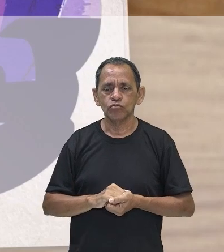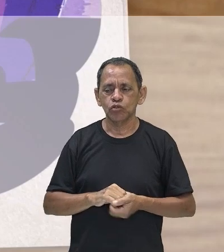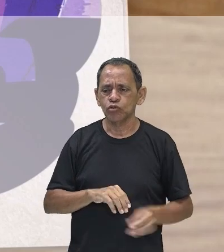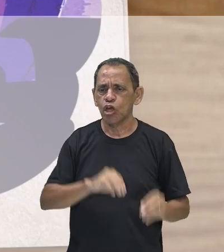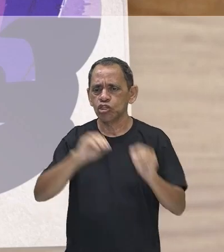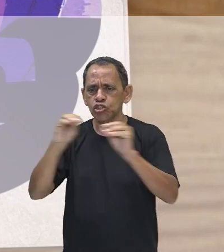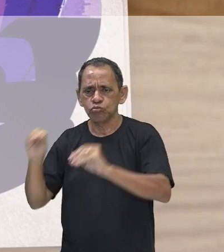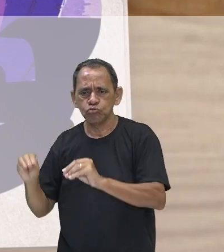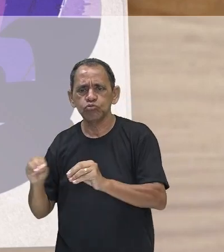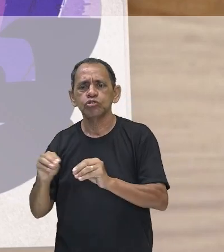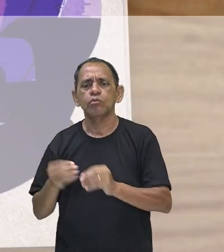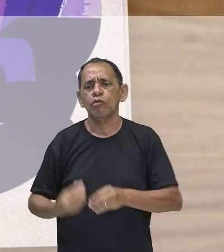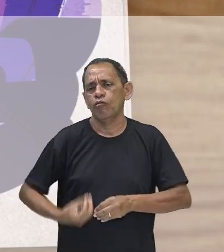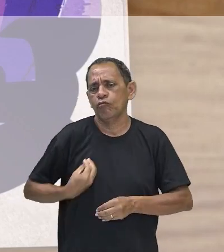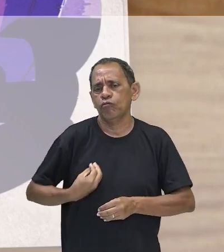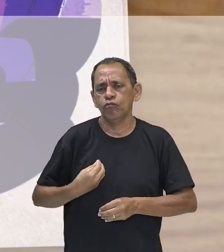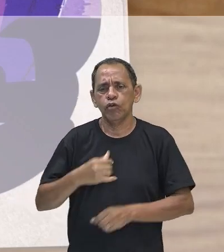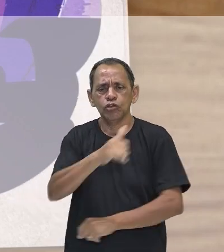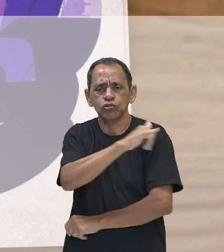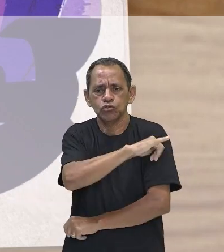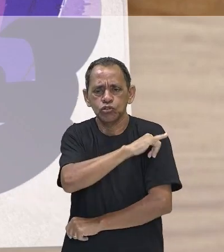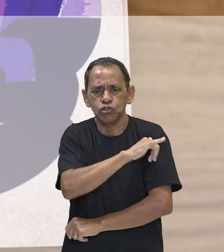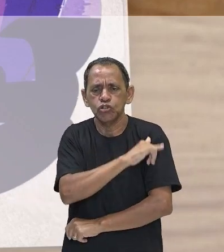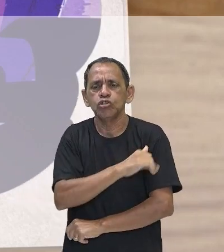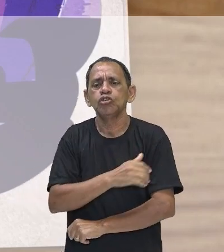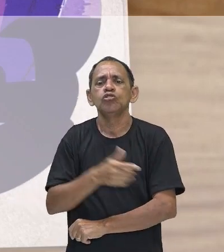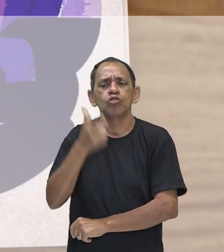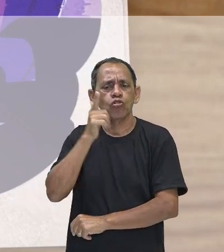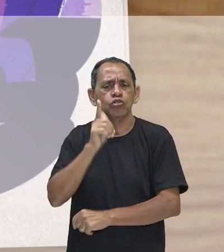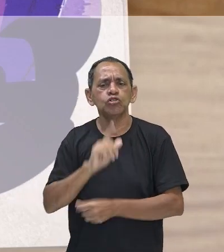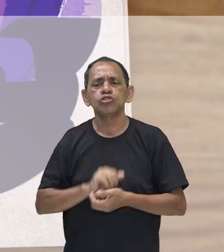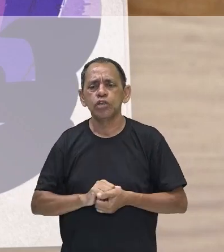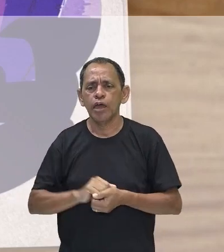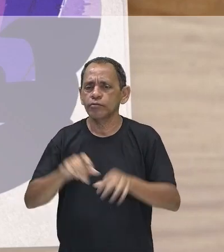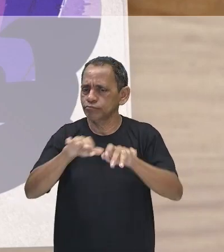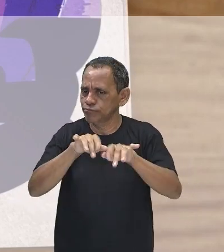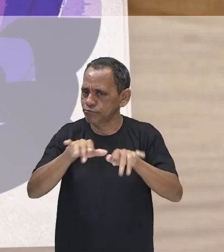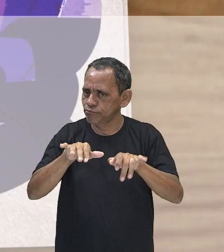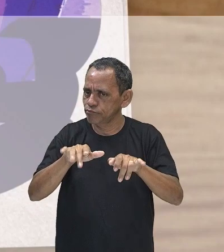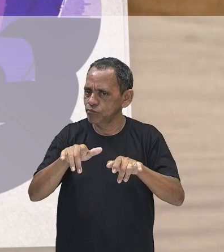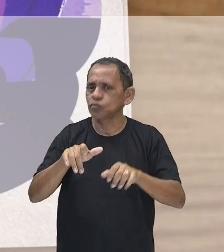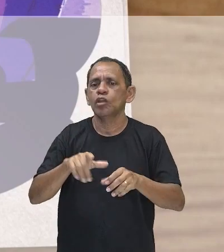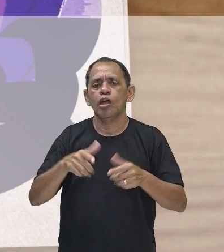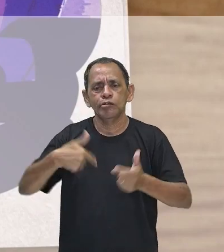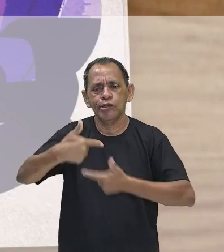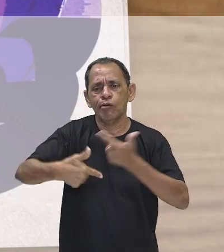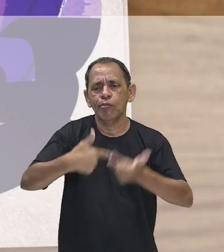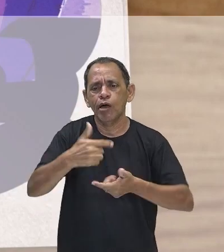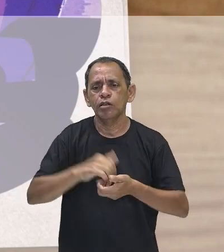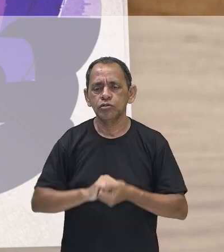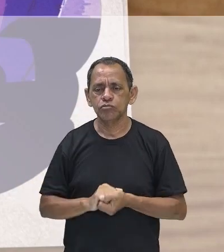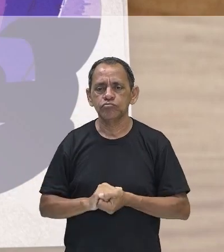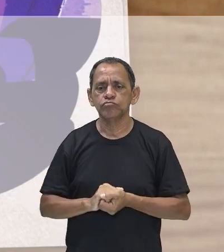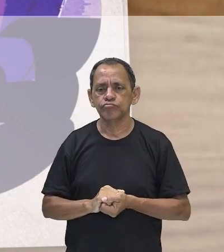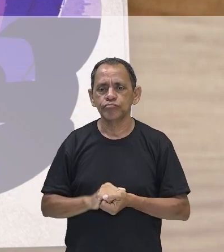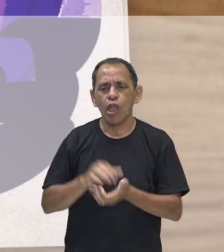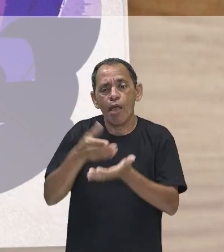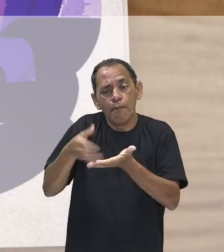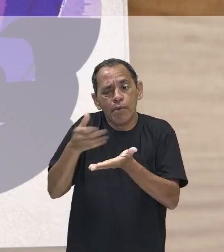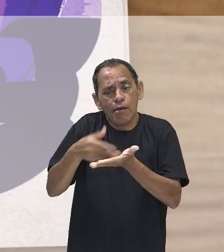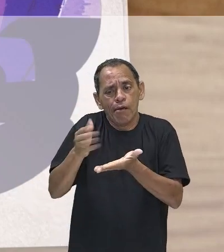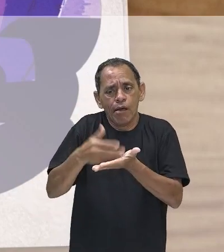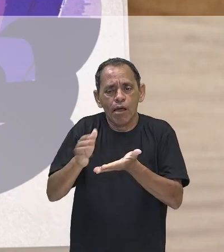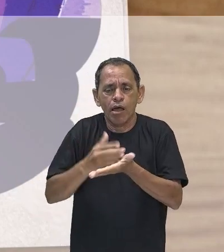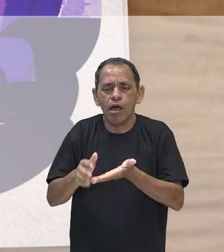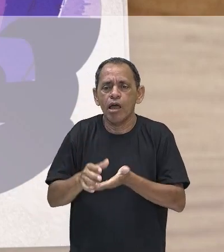de datilógrafa na cidade. Chega a ser despedida pelo patrão, seu Raimundo, que, por fim, tem compaixão de